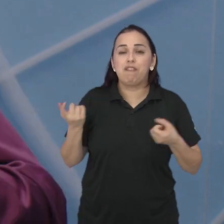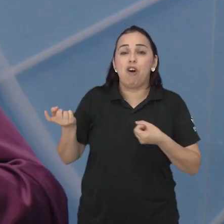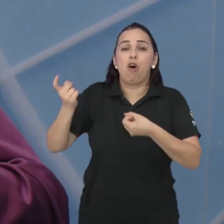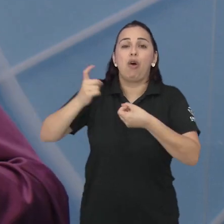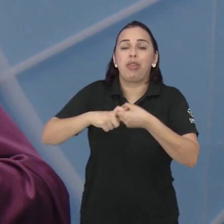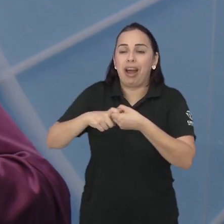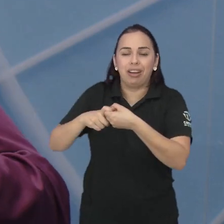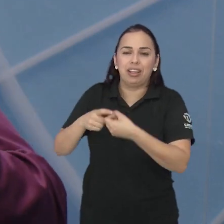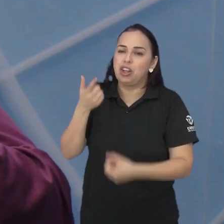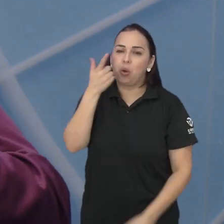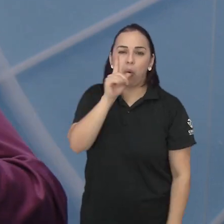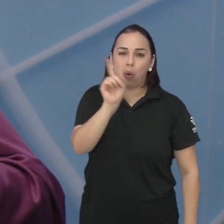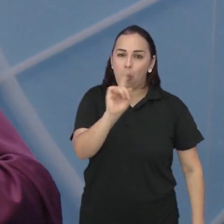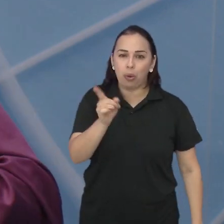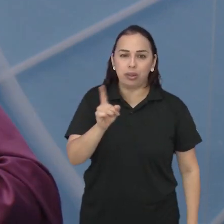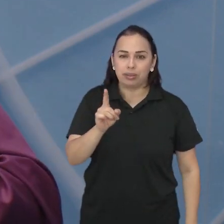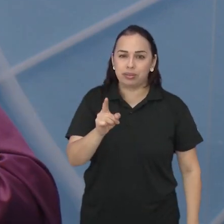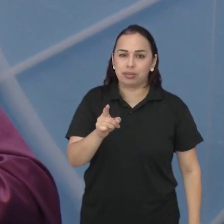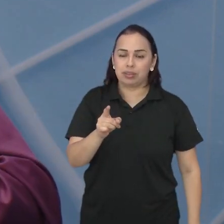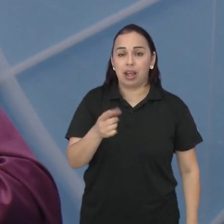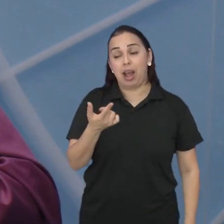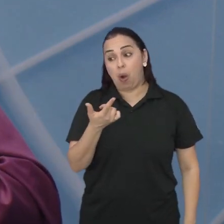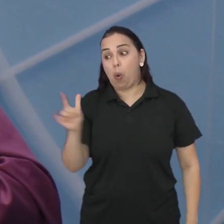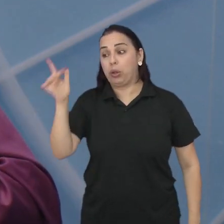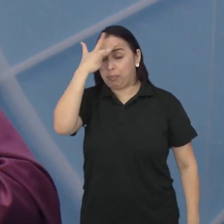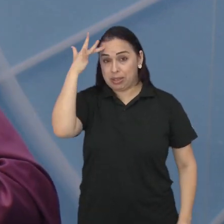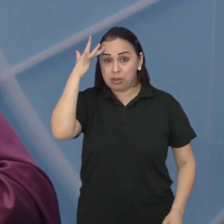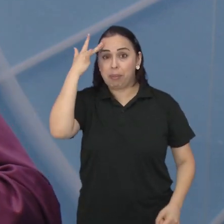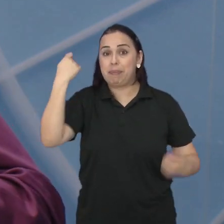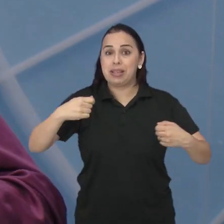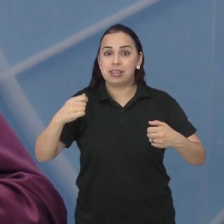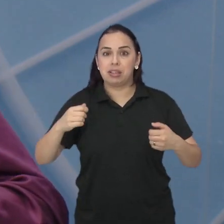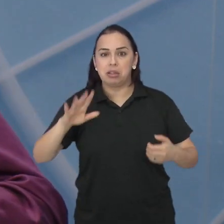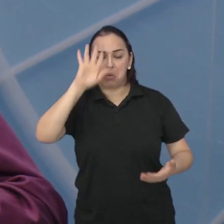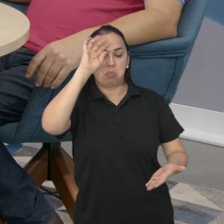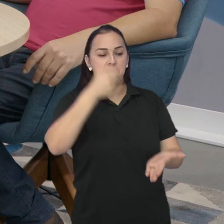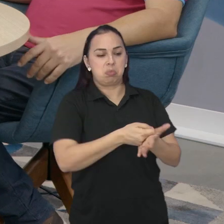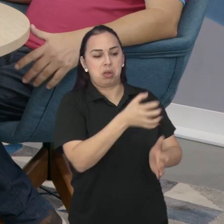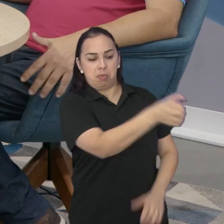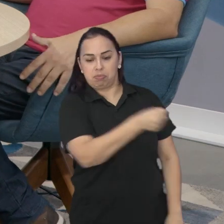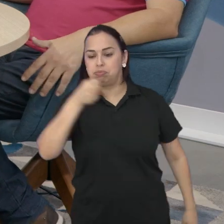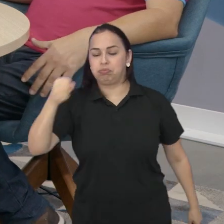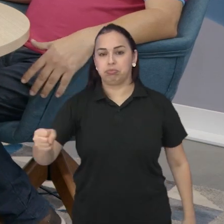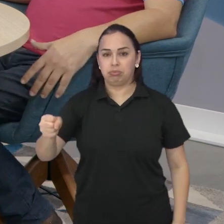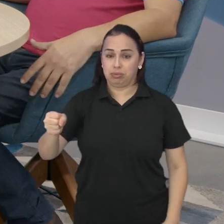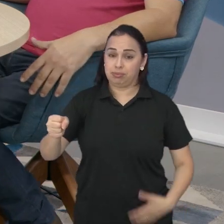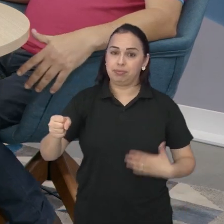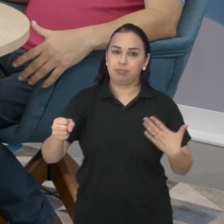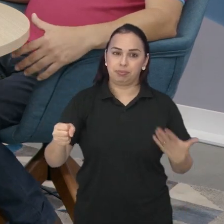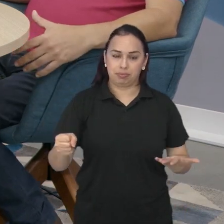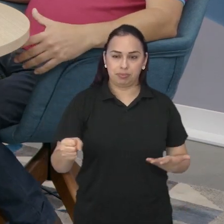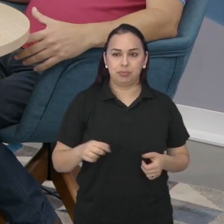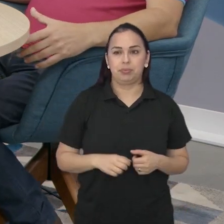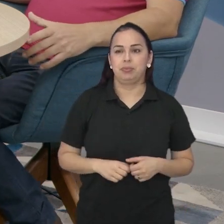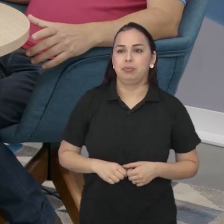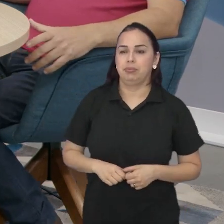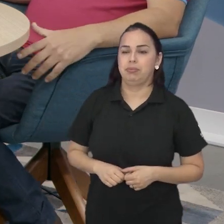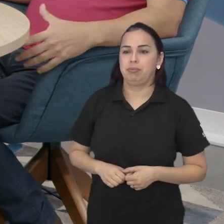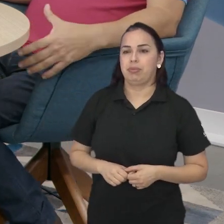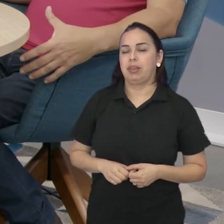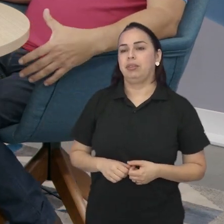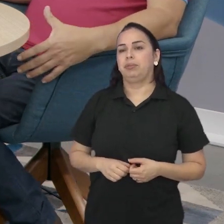recobrar isso, e alguém, às vezes, tem que decidir por ele. E a droga também, acho que tem que ser pensada como